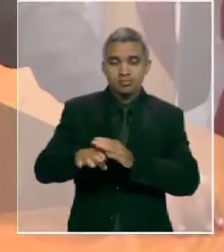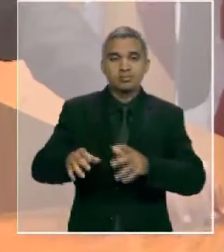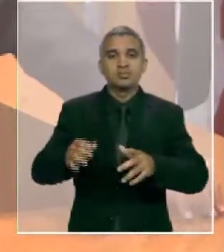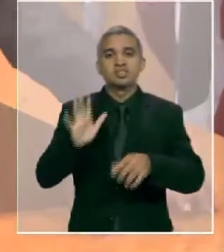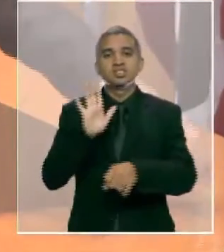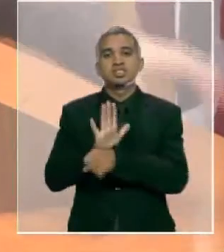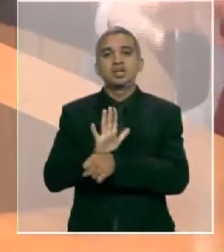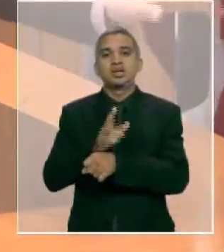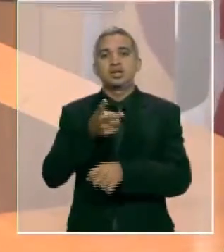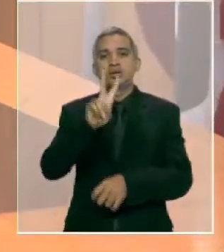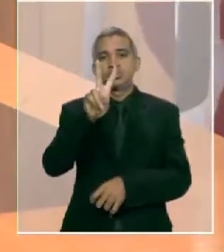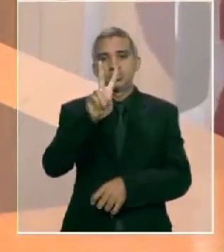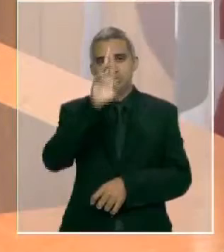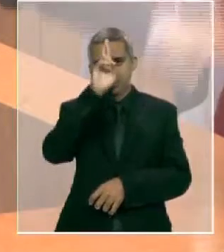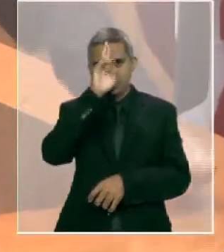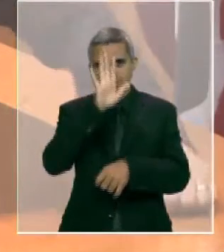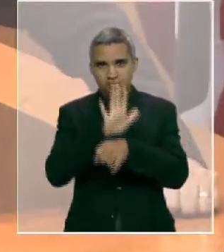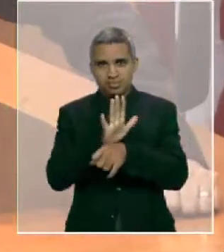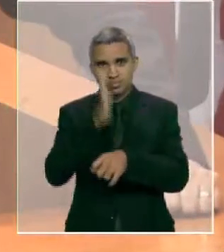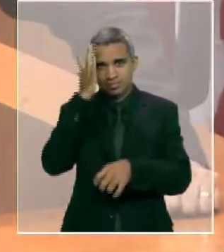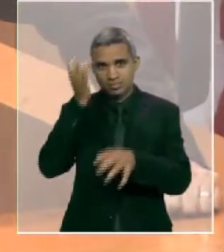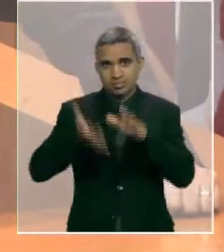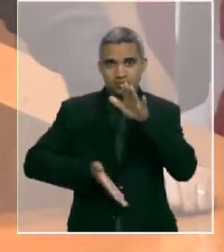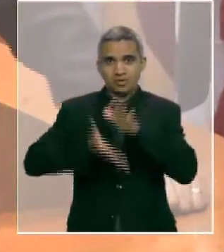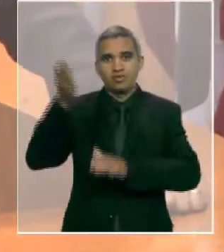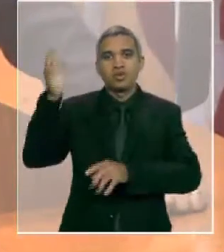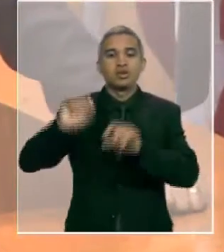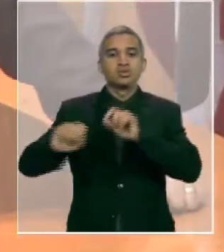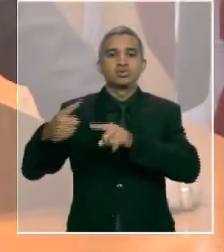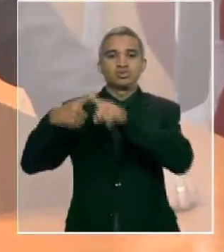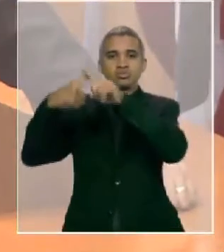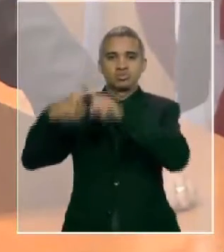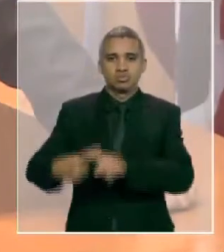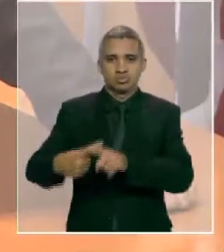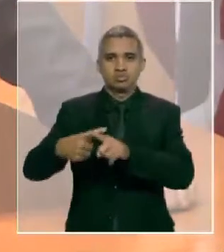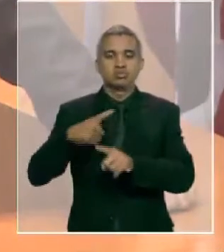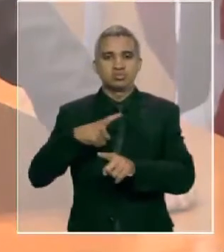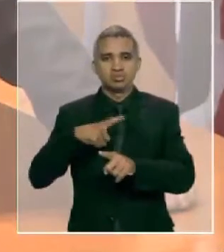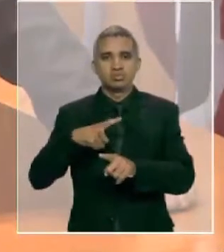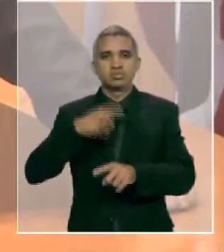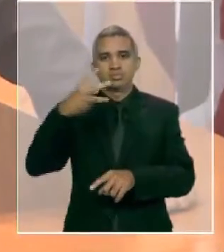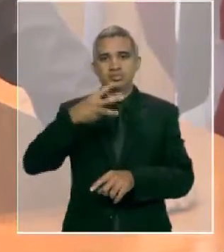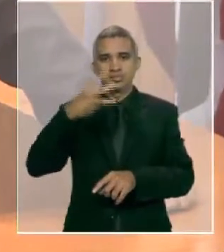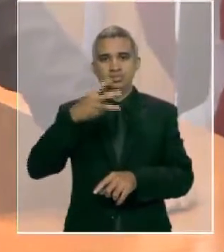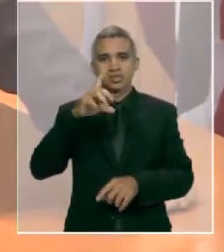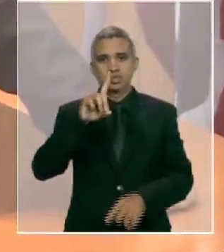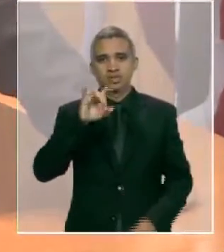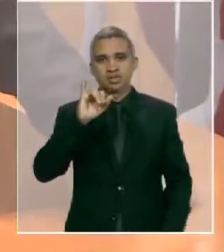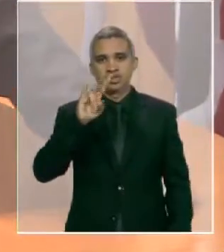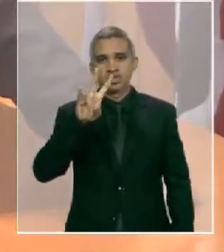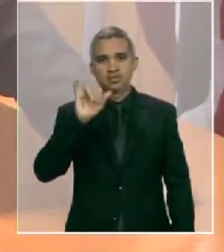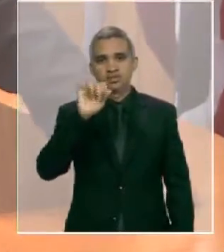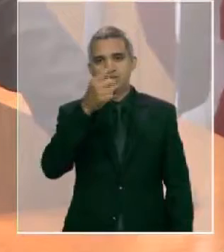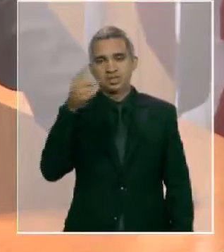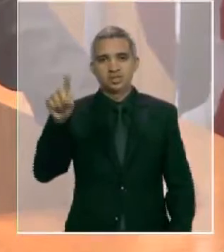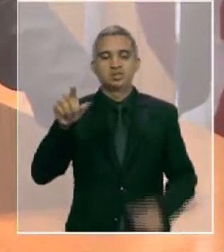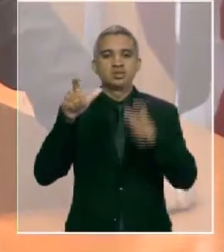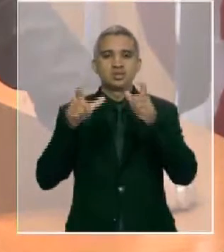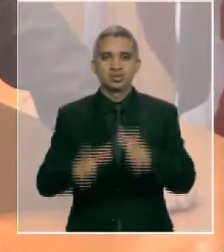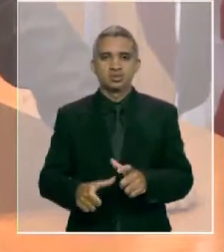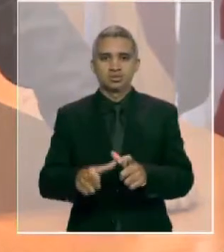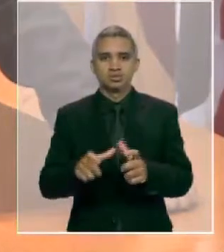14 horas, já viajam para disputar o Campeonato Brasileiro da 3ª Divisão em Recife. E já deverão